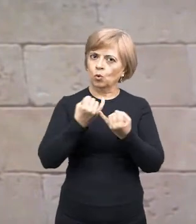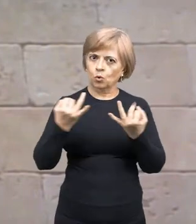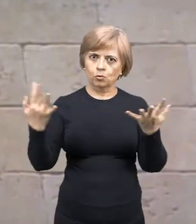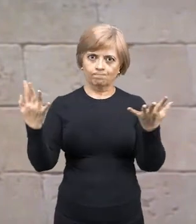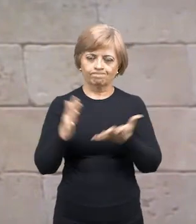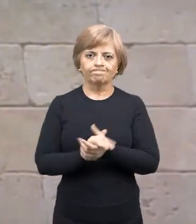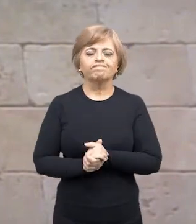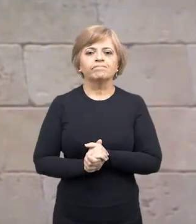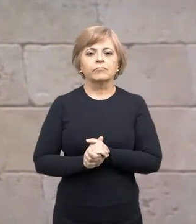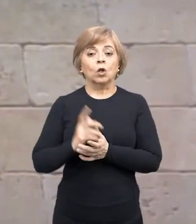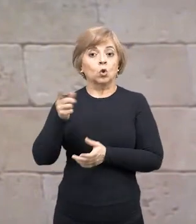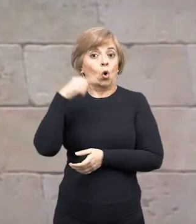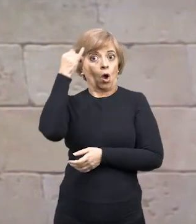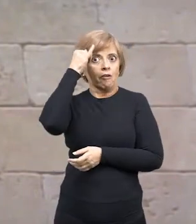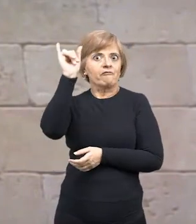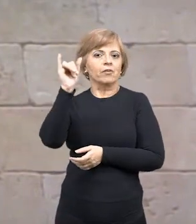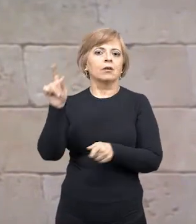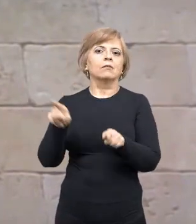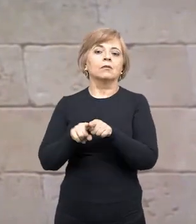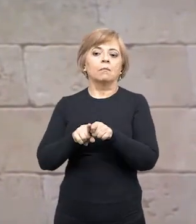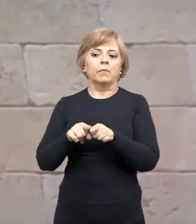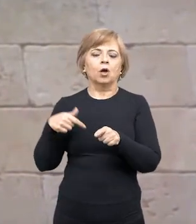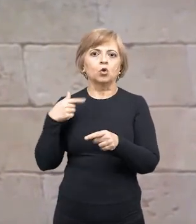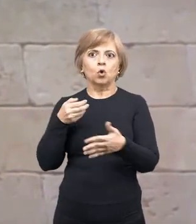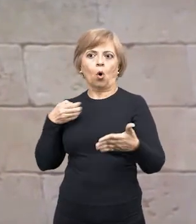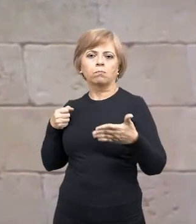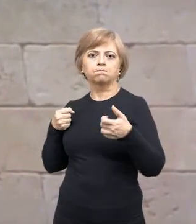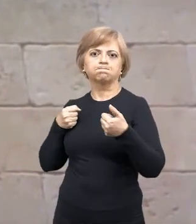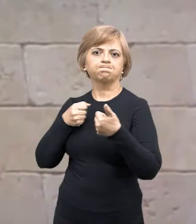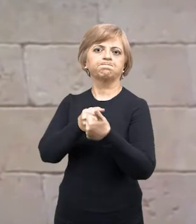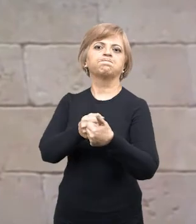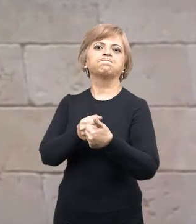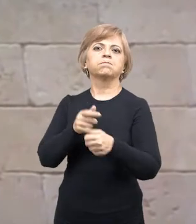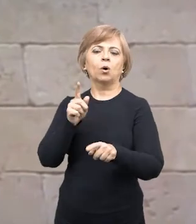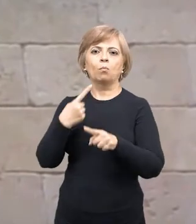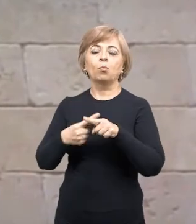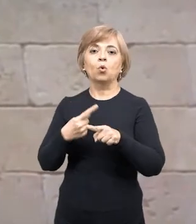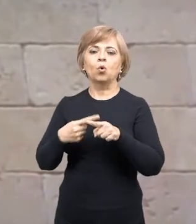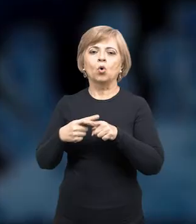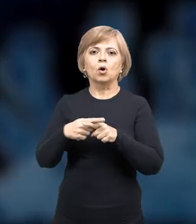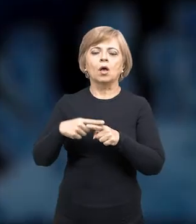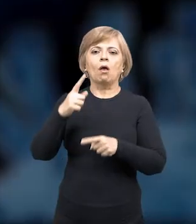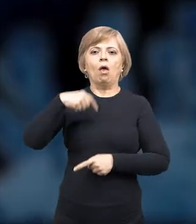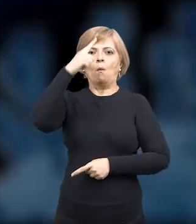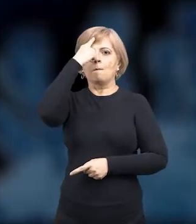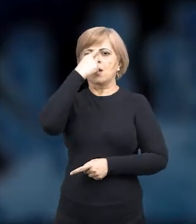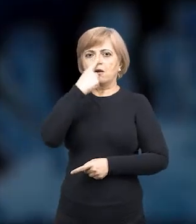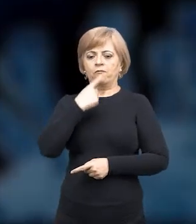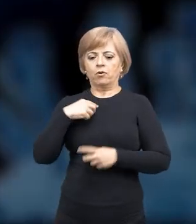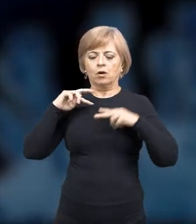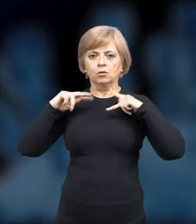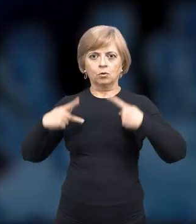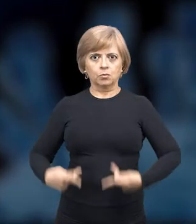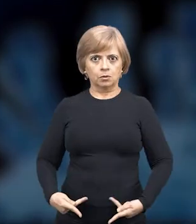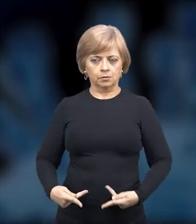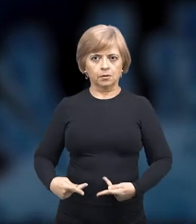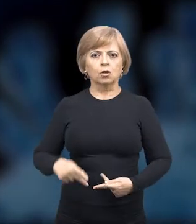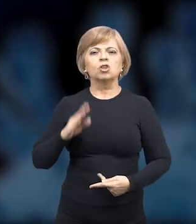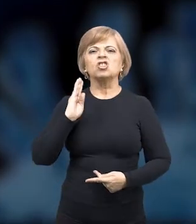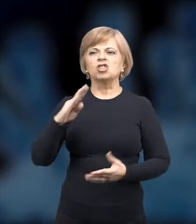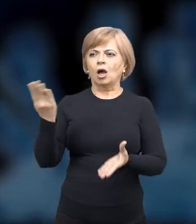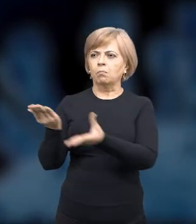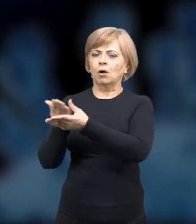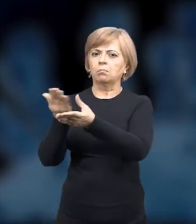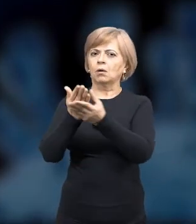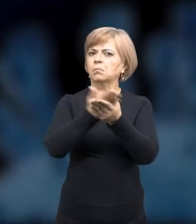também atuamos de forma repressiva, que é o perfil constitucional do Ministério Público. Então, a Força Tarefa ajuizou aí diversas